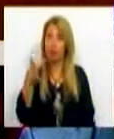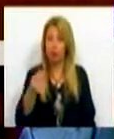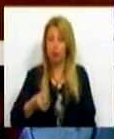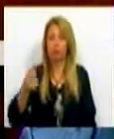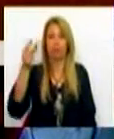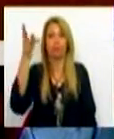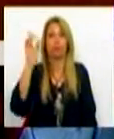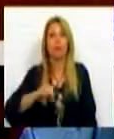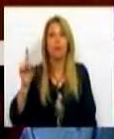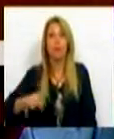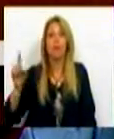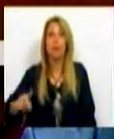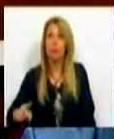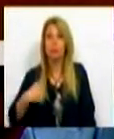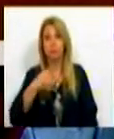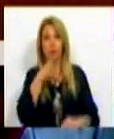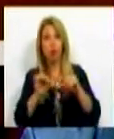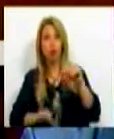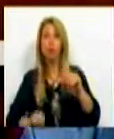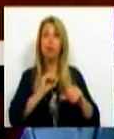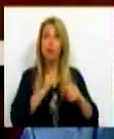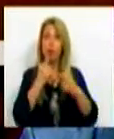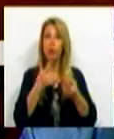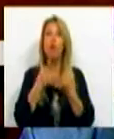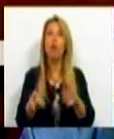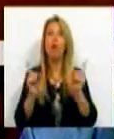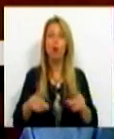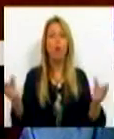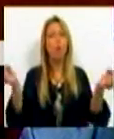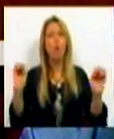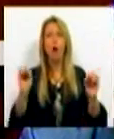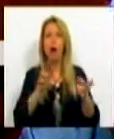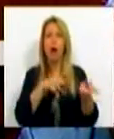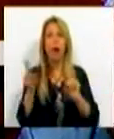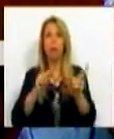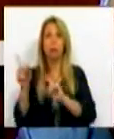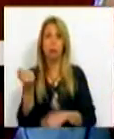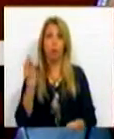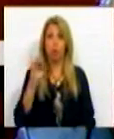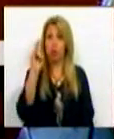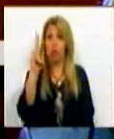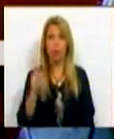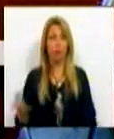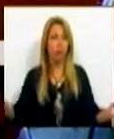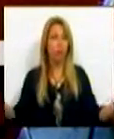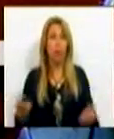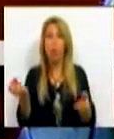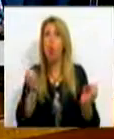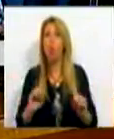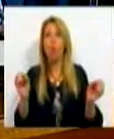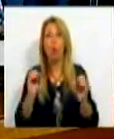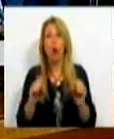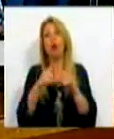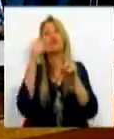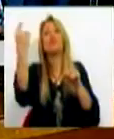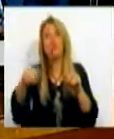que, e no meu discurso eu referi isso de novo, que não há alterações das taxas do IVA, não há alterações, exceto a redução do IVA da